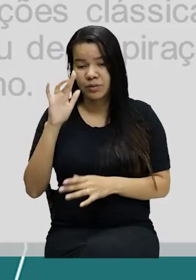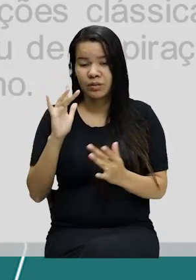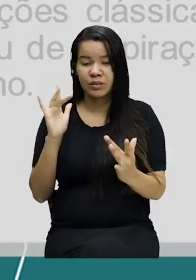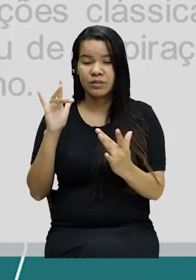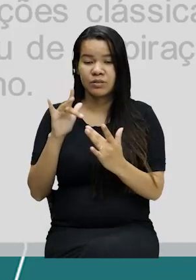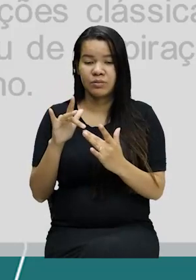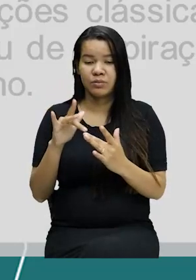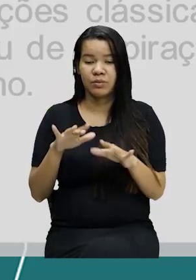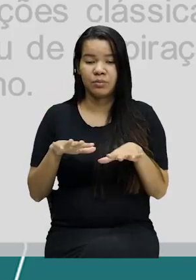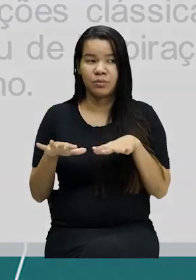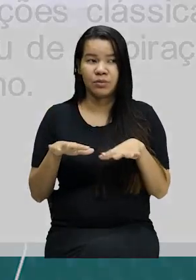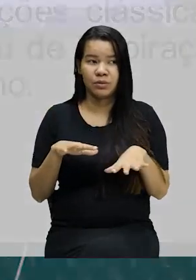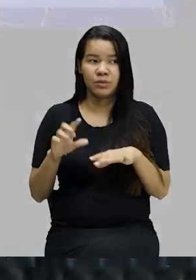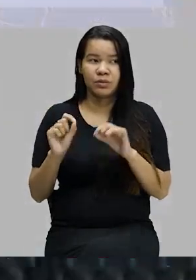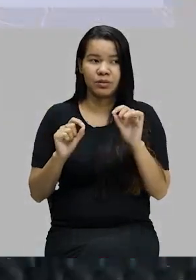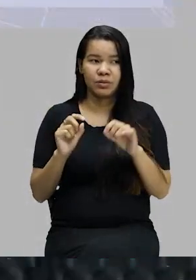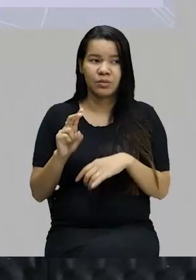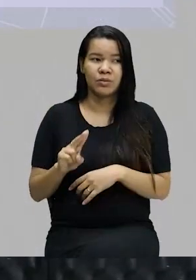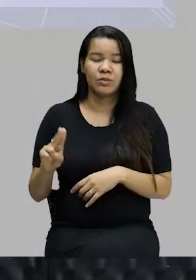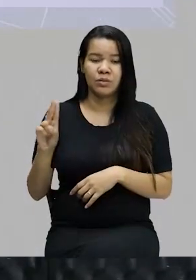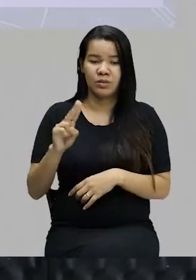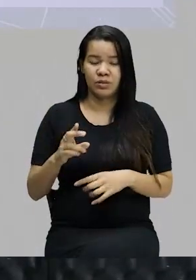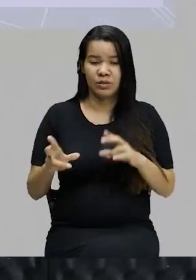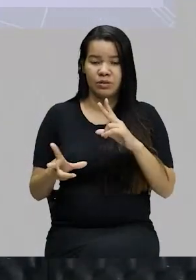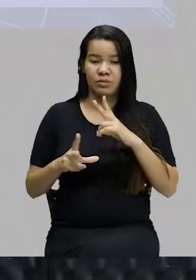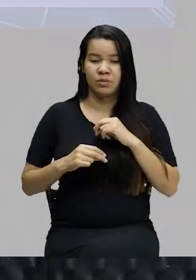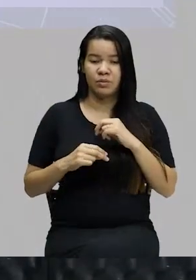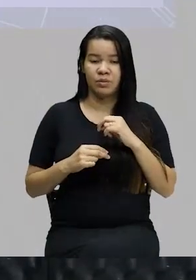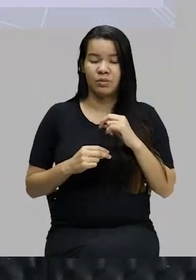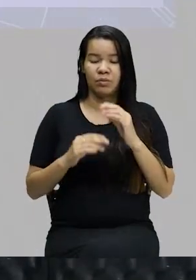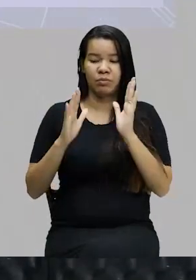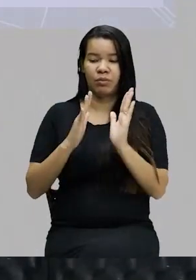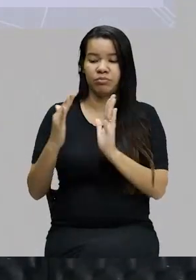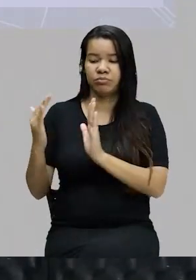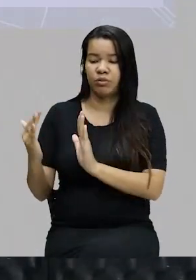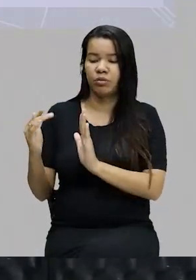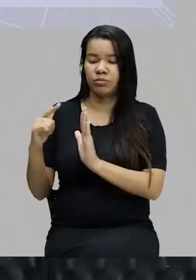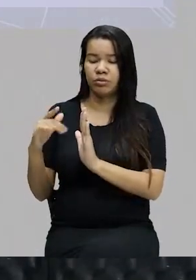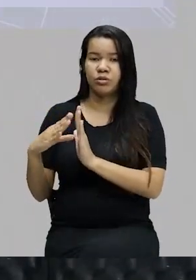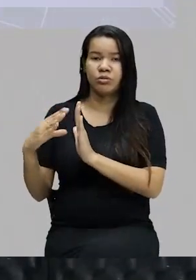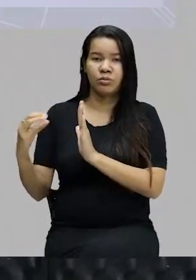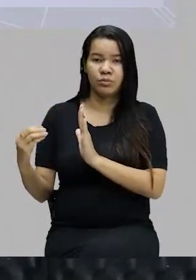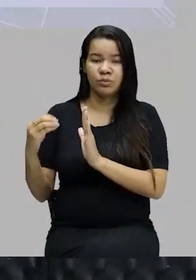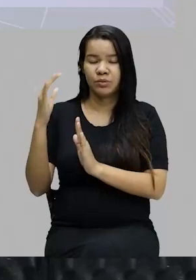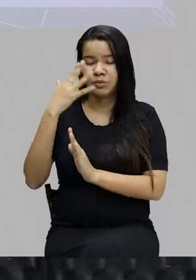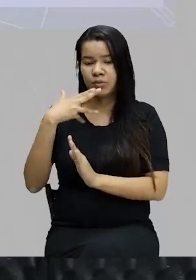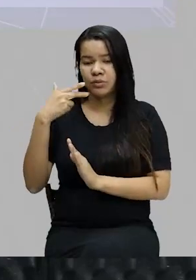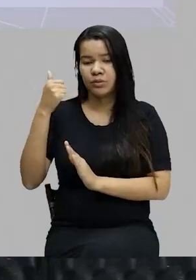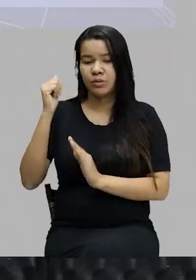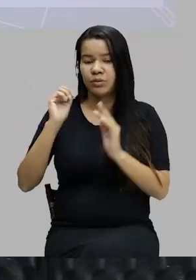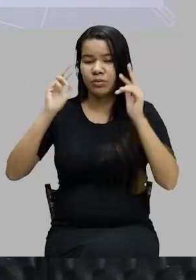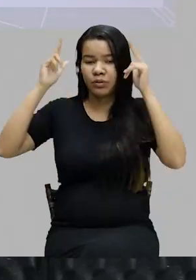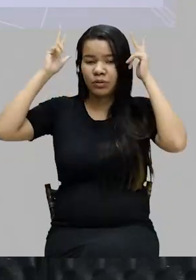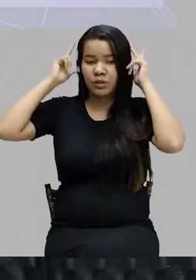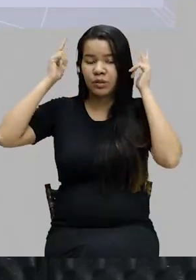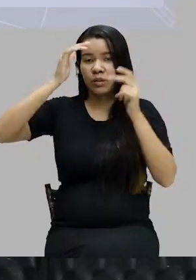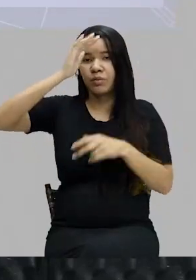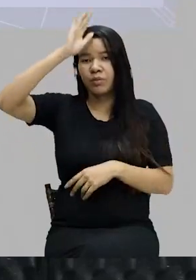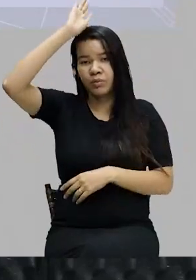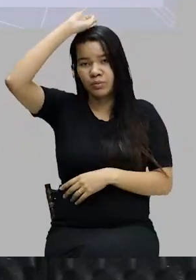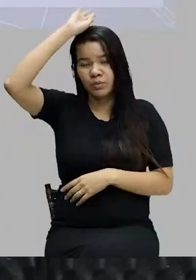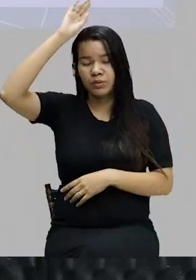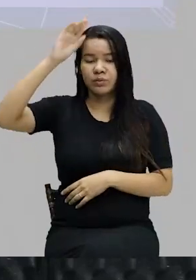para o arcadismo, o padrão de beleza era o greco-romano, por isso que ele também é chamado de neoclassicismo, né? Ele vai lá